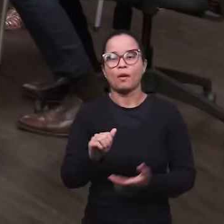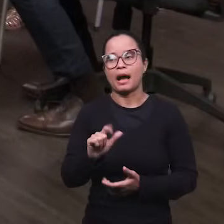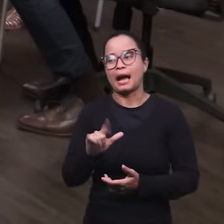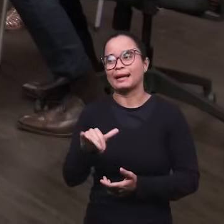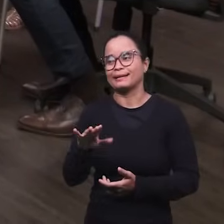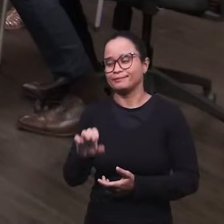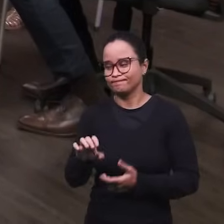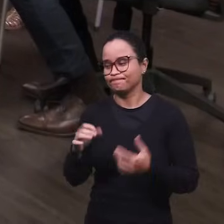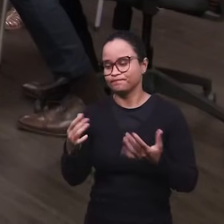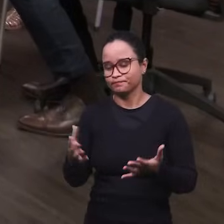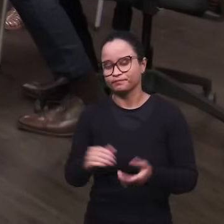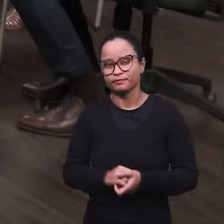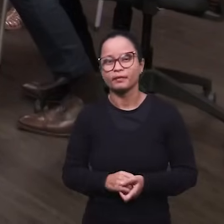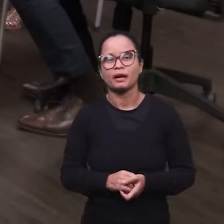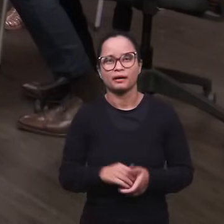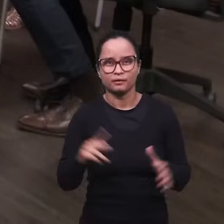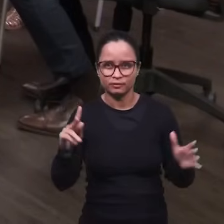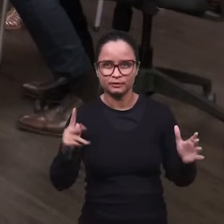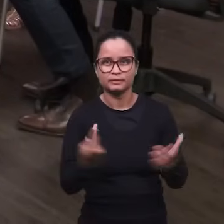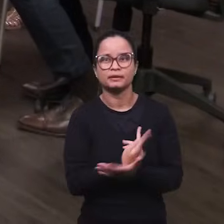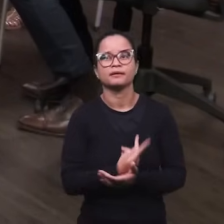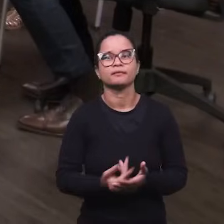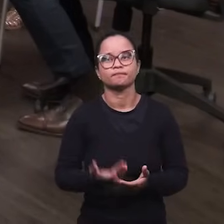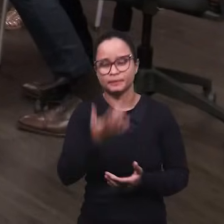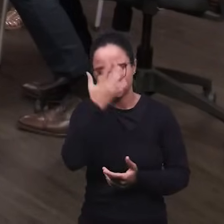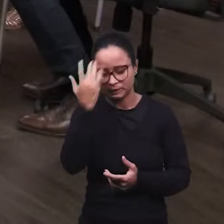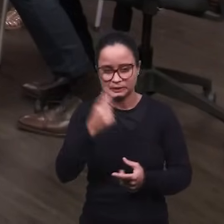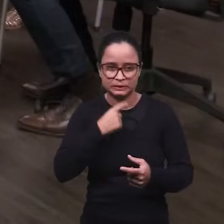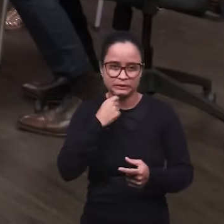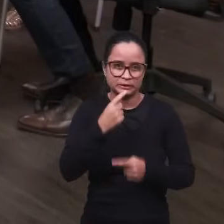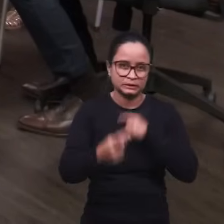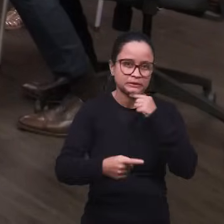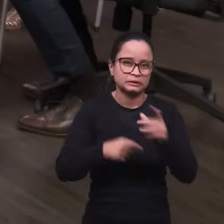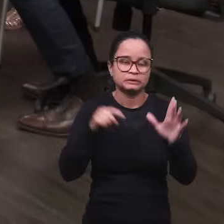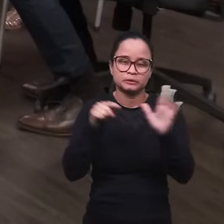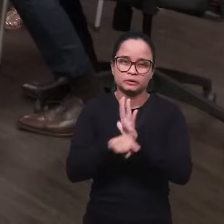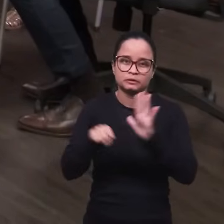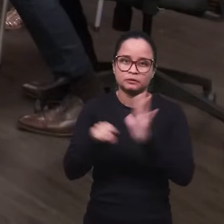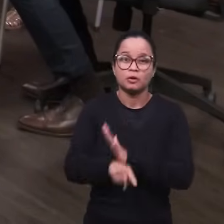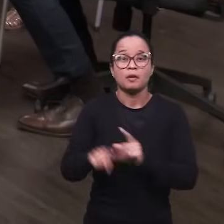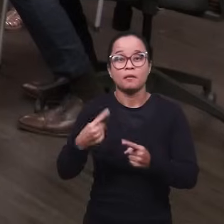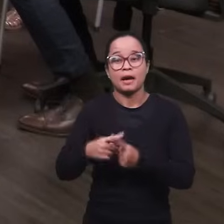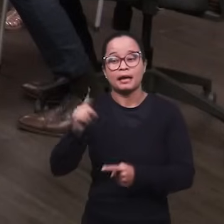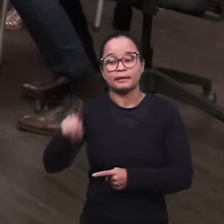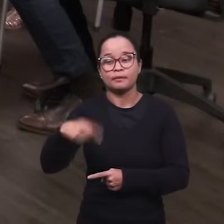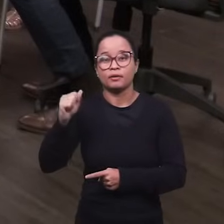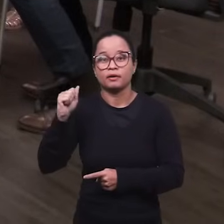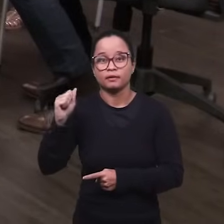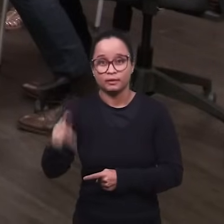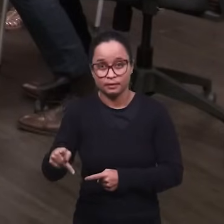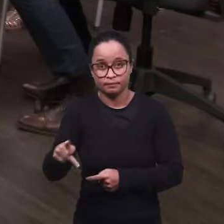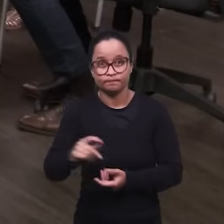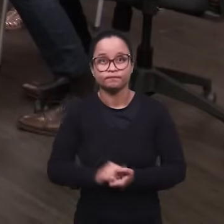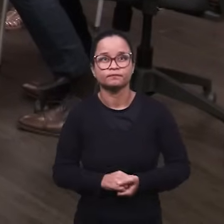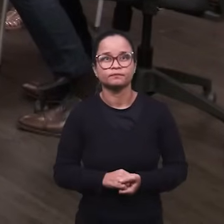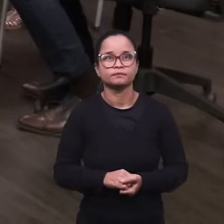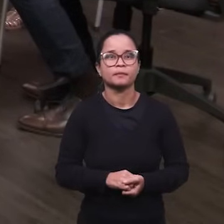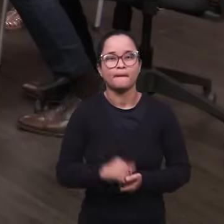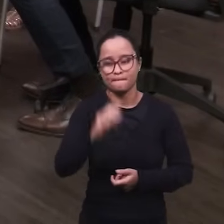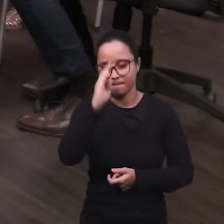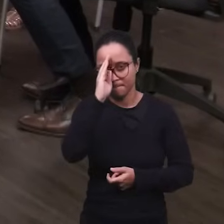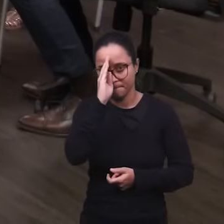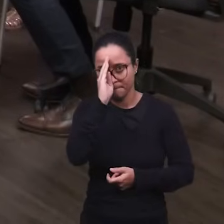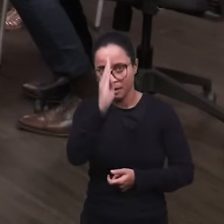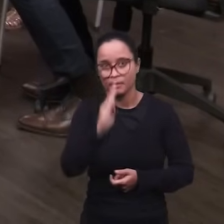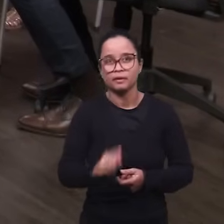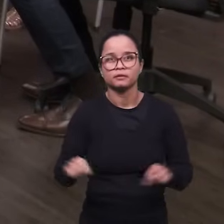Aline, aparece muito assim as pessoas questionando, por quê? Depois que elas se aposentam, elas continuam, via de regra,